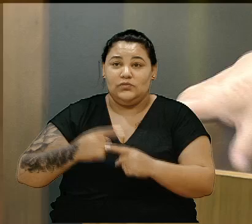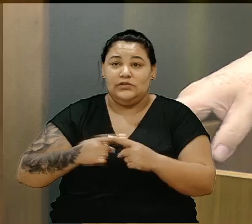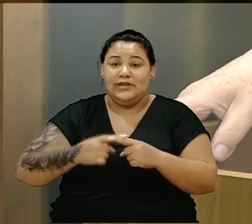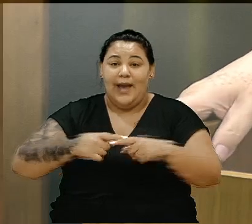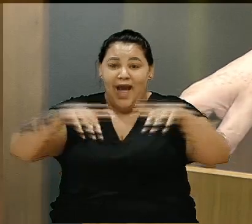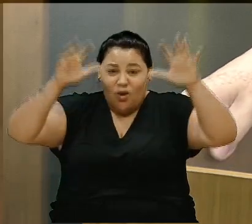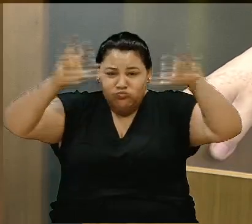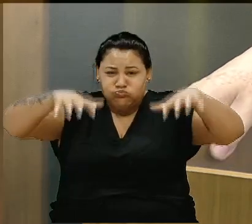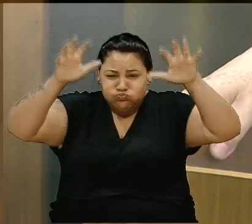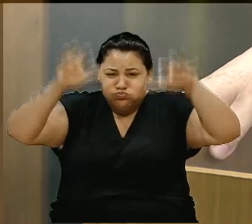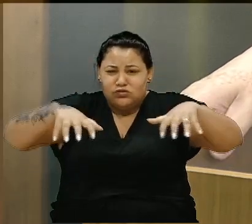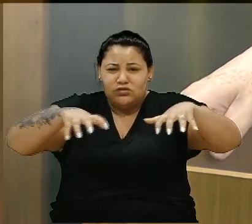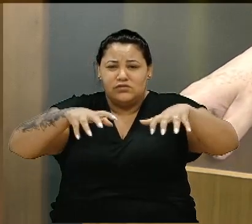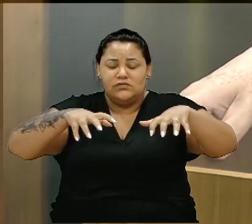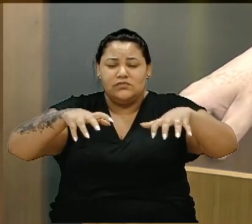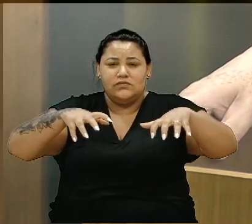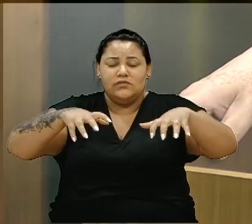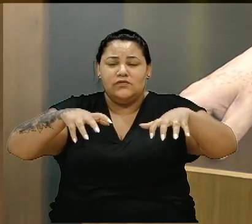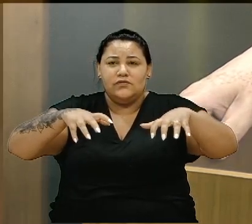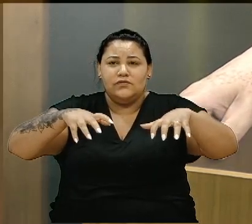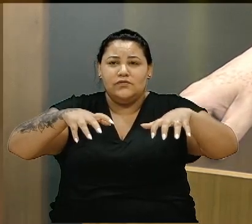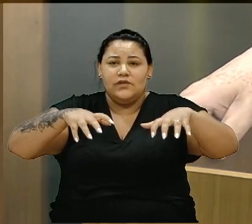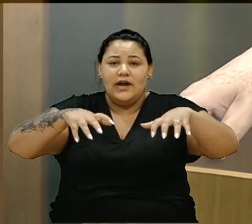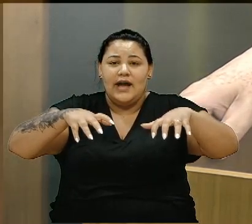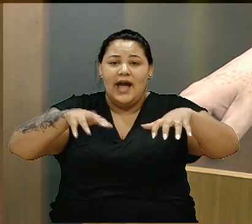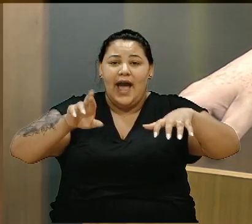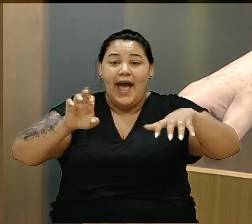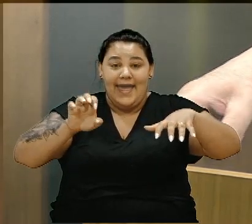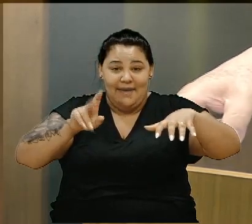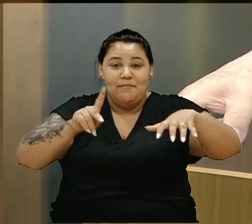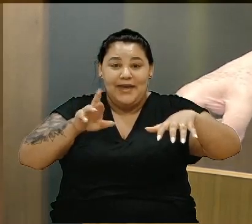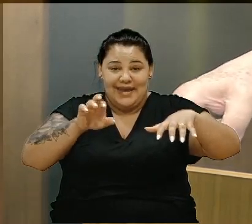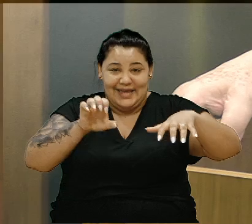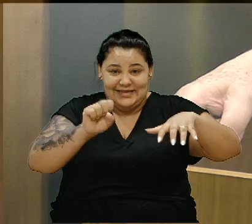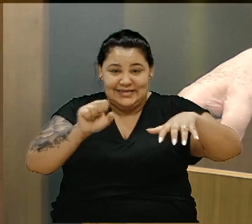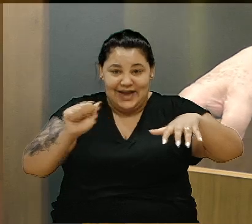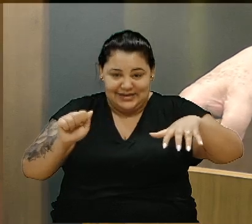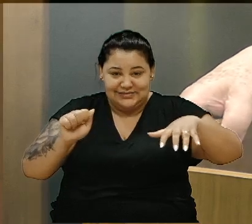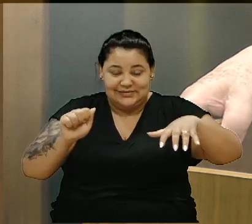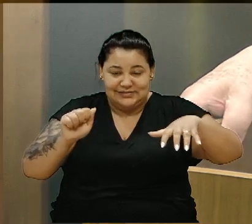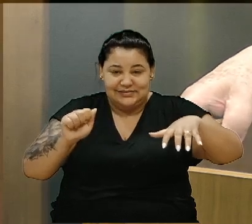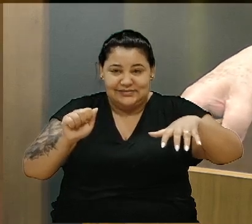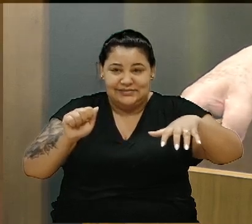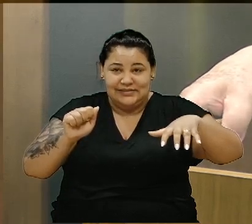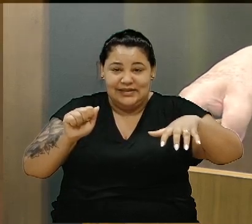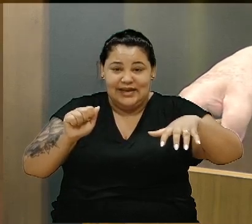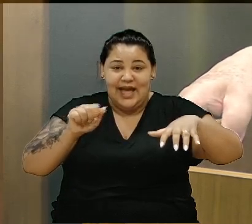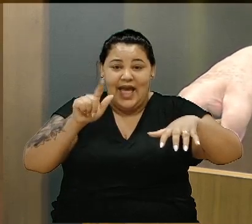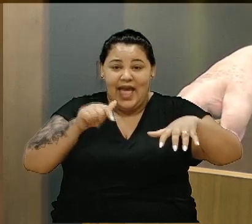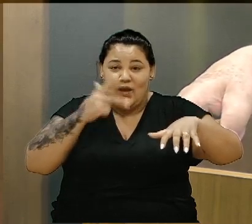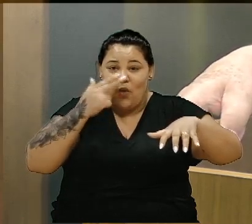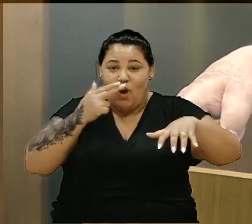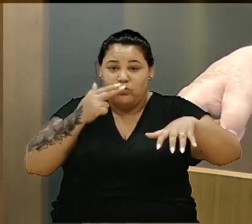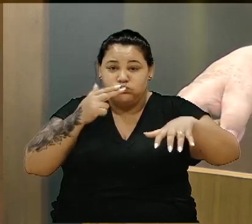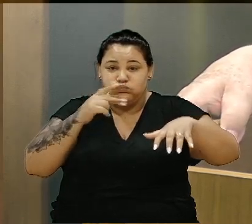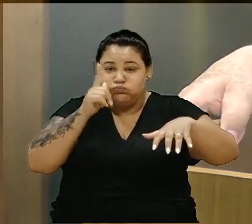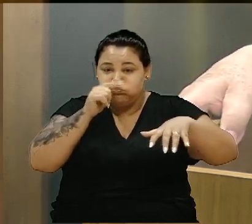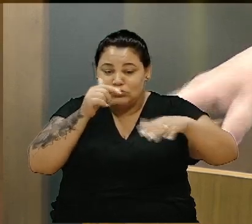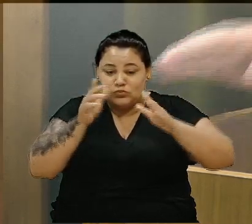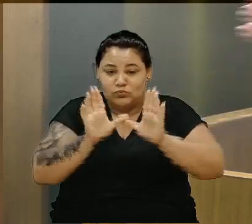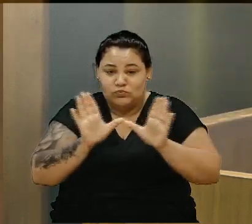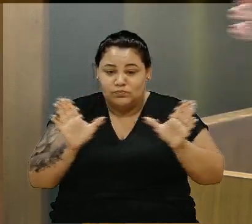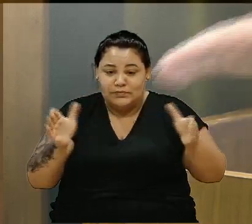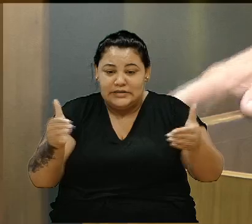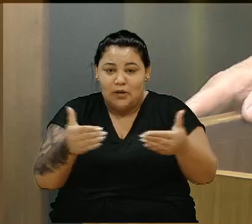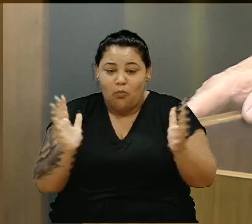chuva, a represa da Albó, a represa São Miguel, funciona como um piscinão. E,